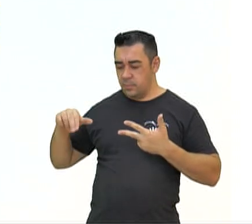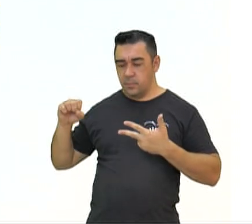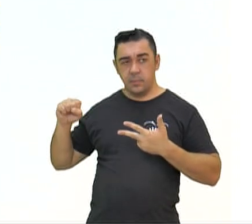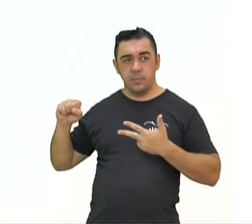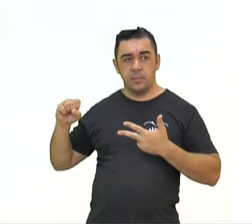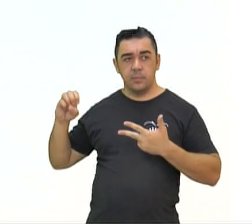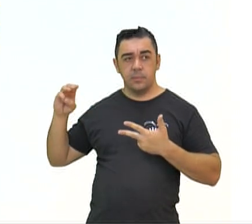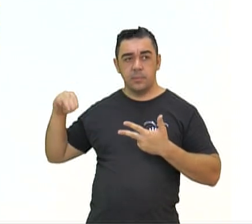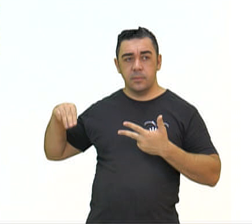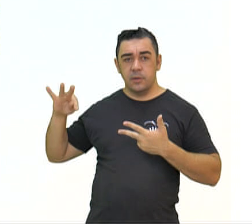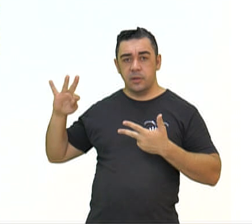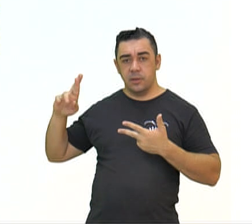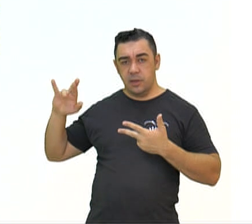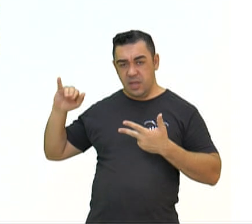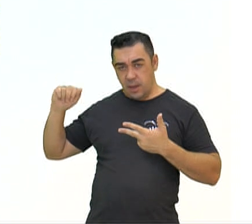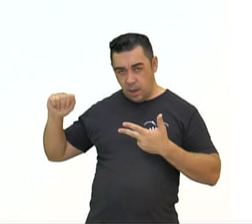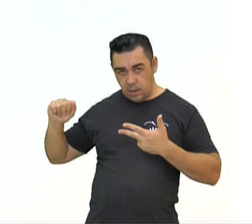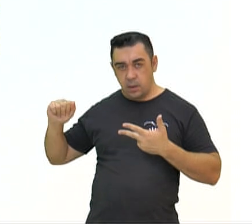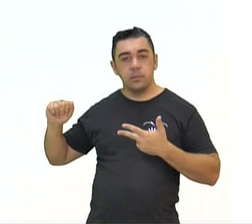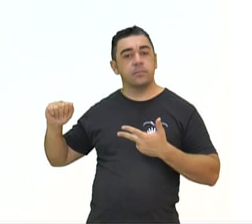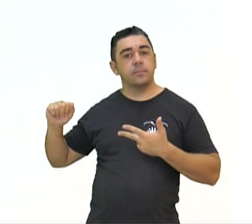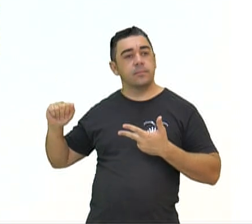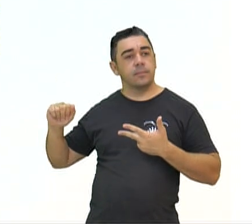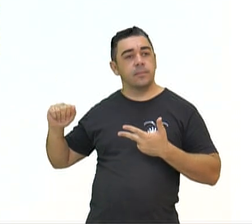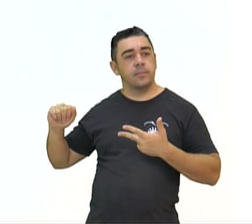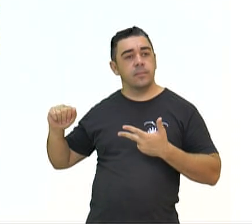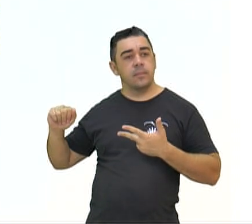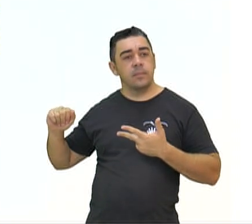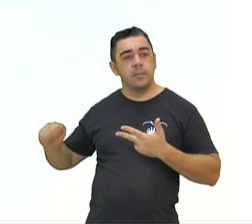Transnistria, até os nomes é difícil de falar, né?